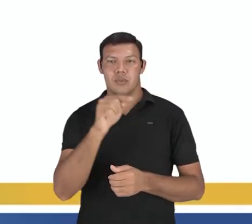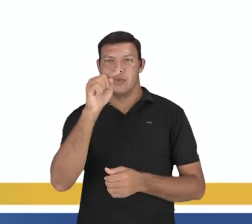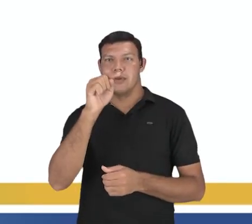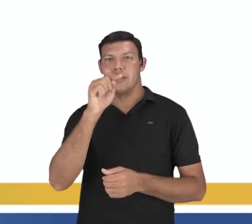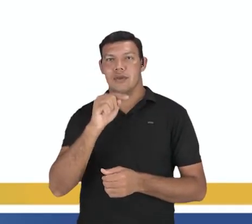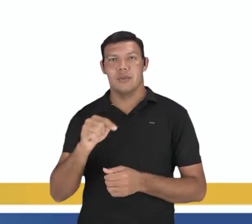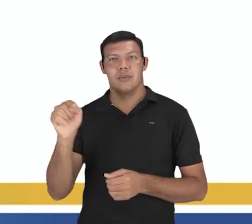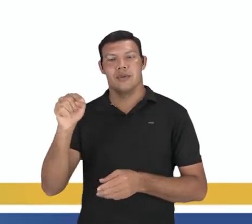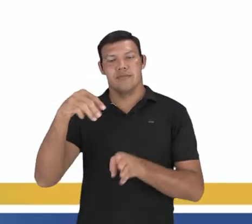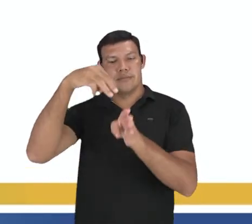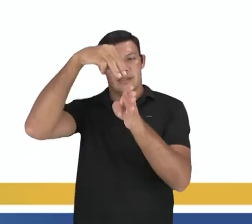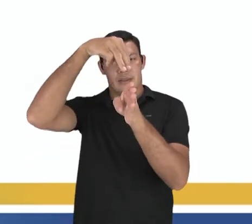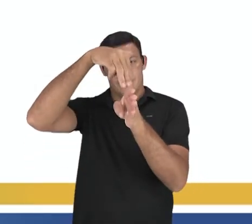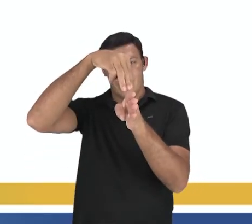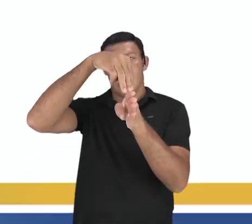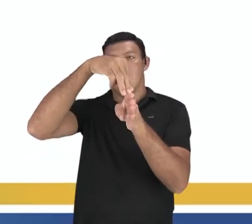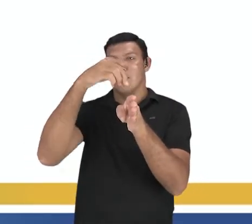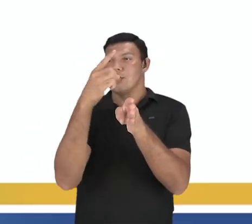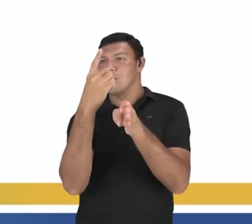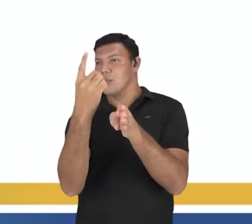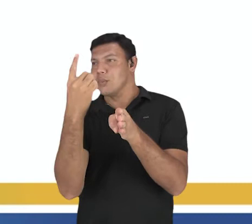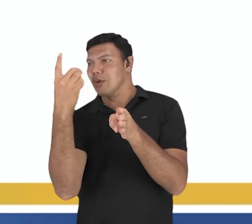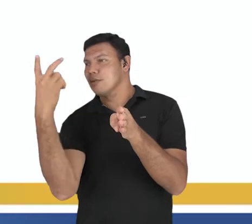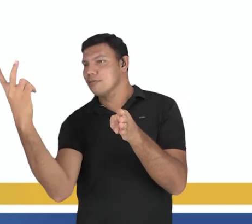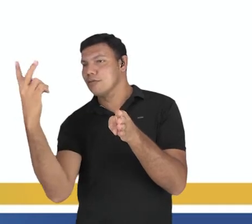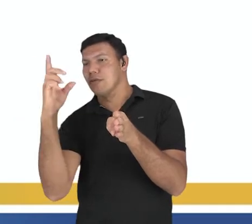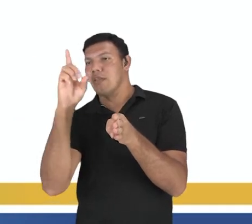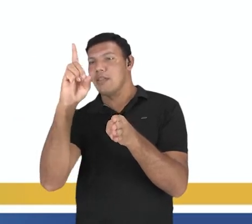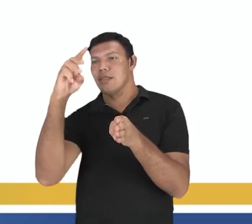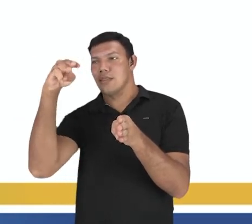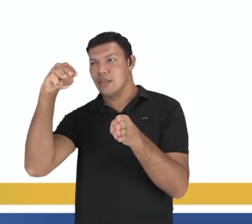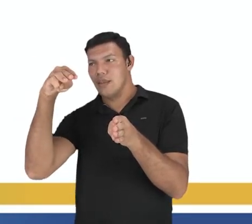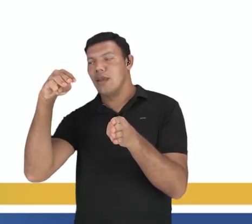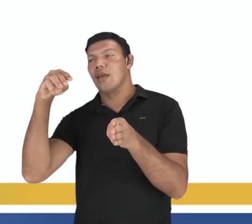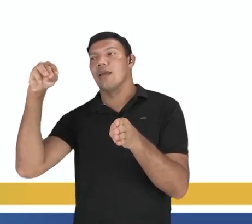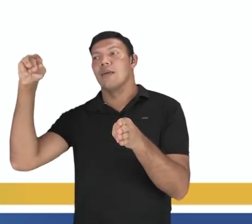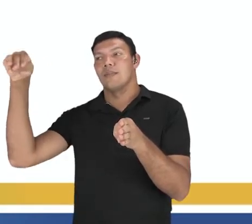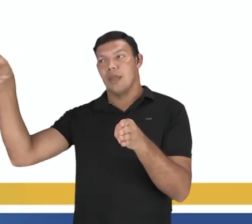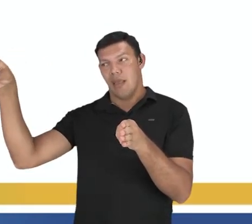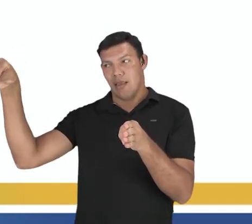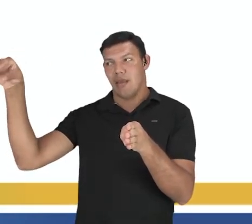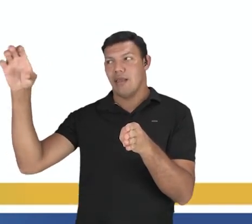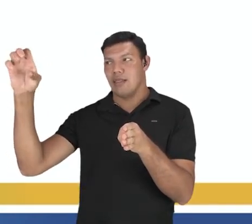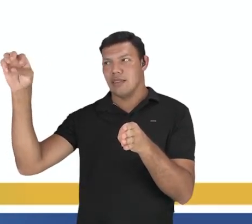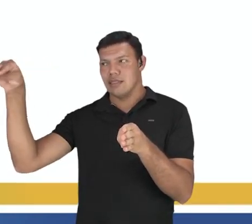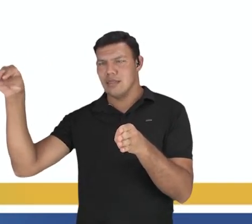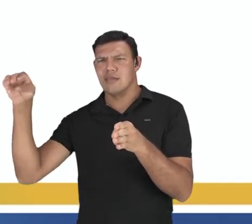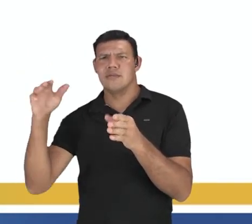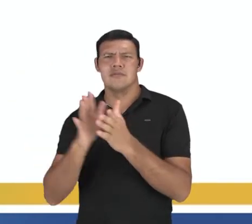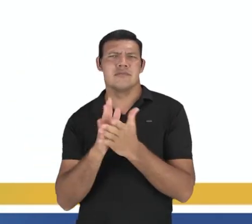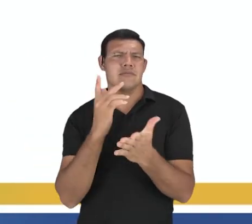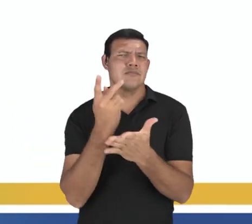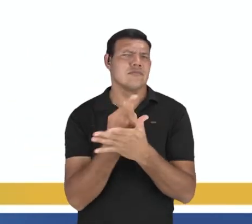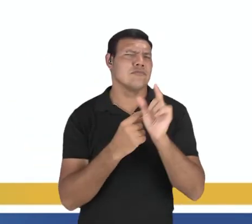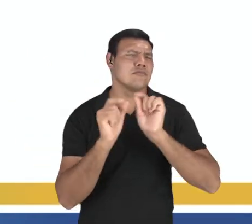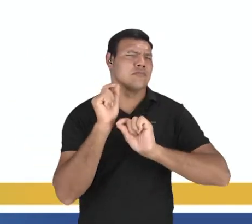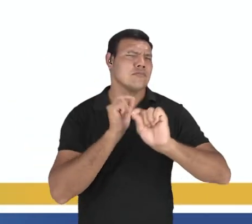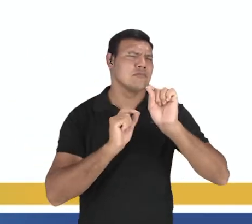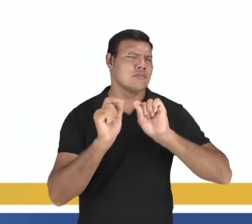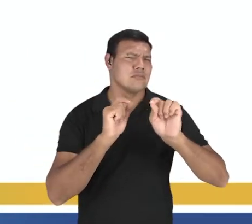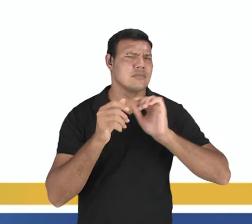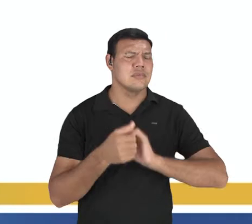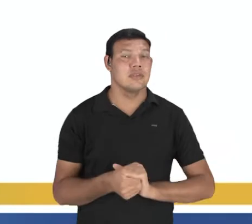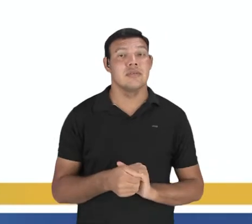queria fazer eu estava lá no médico e querendo lá duas casinhas para a direita então me avisa ela fez isso então o que acontece aí mais ou menos